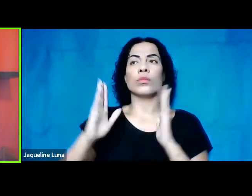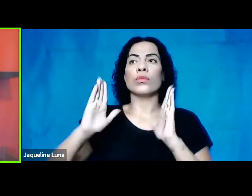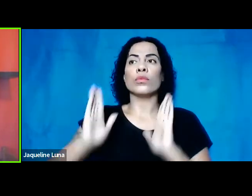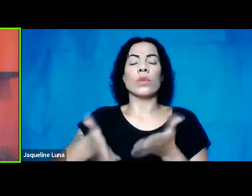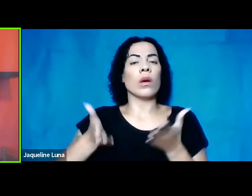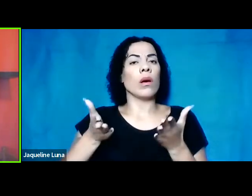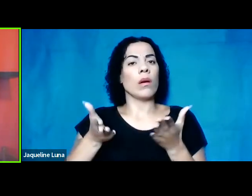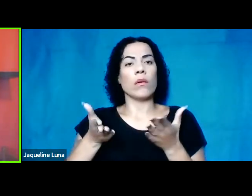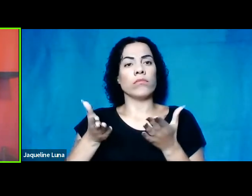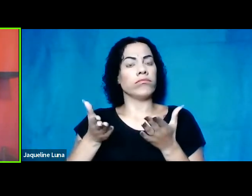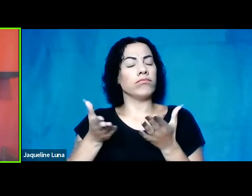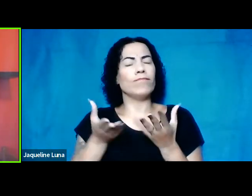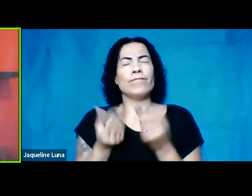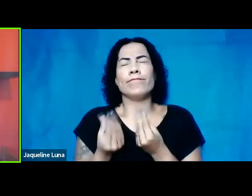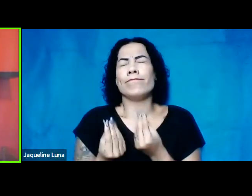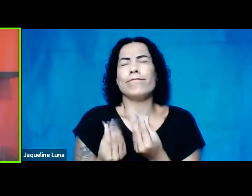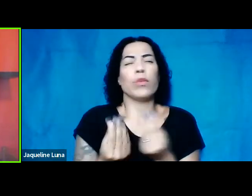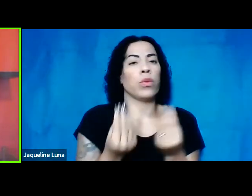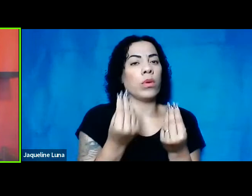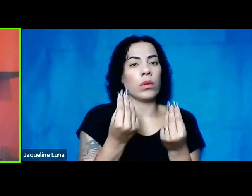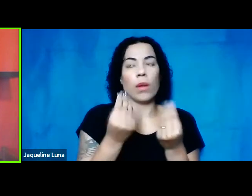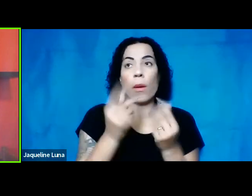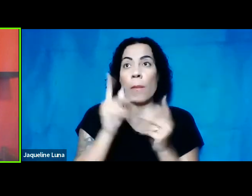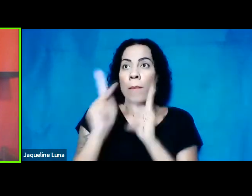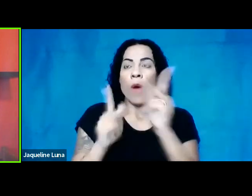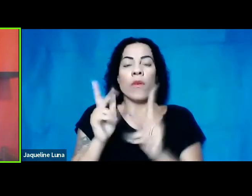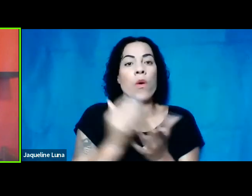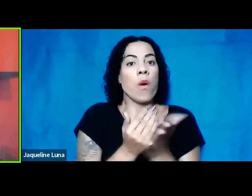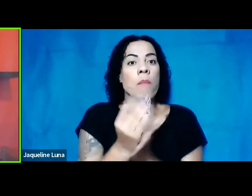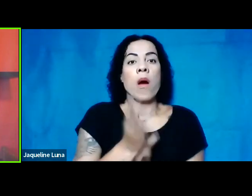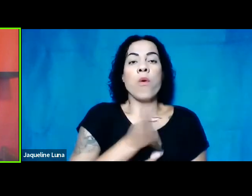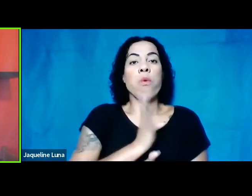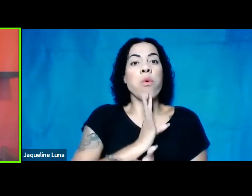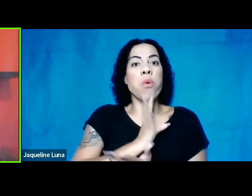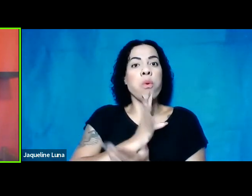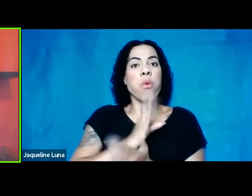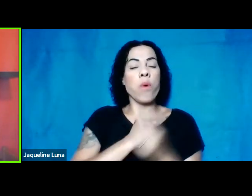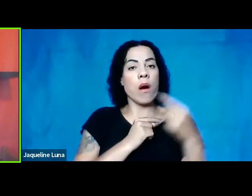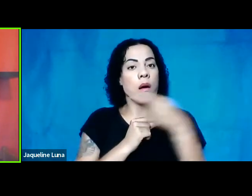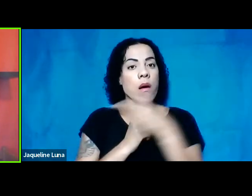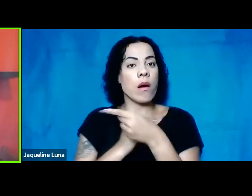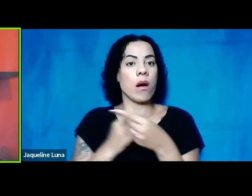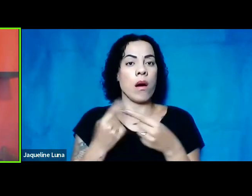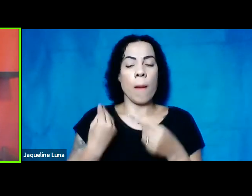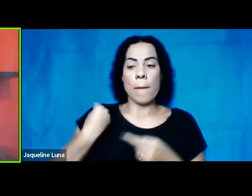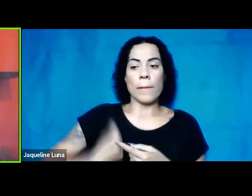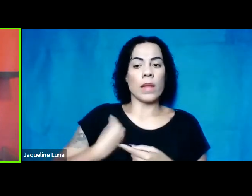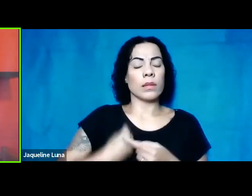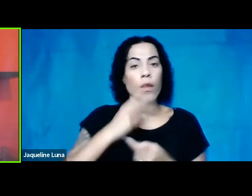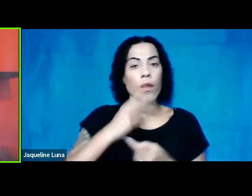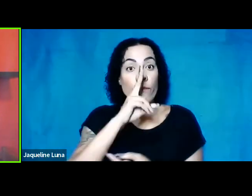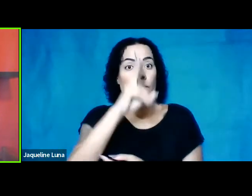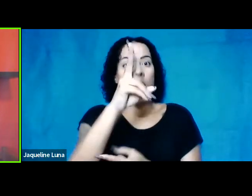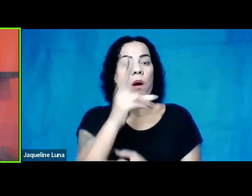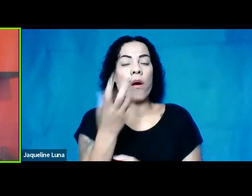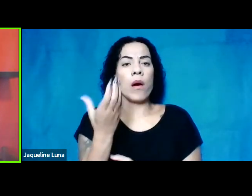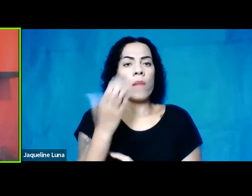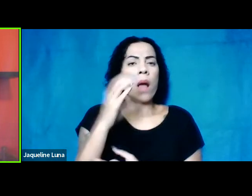muito, muito, muito conhecida pela população, com uma presença muito forte nas redes sociais, como